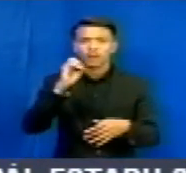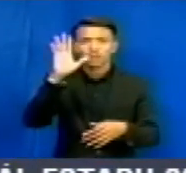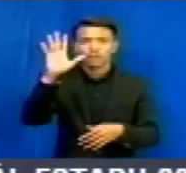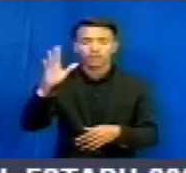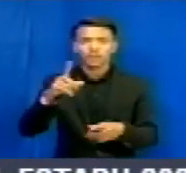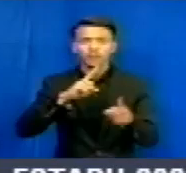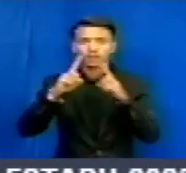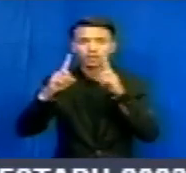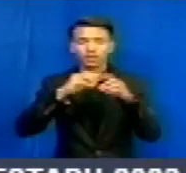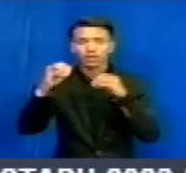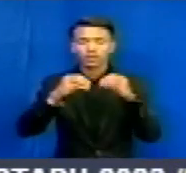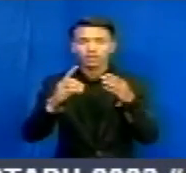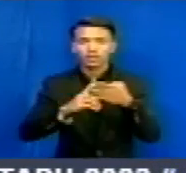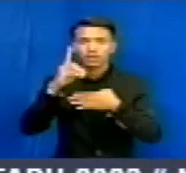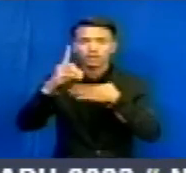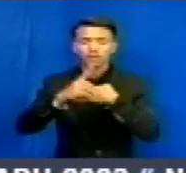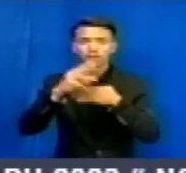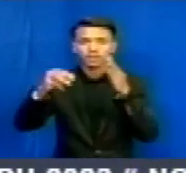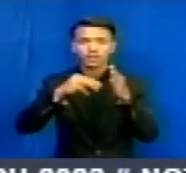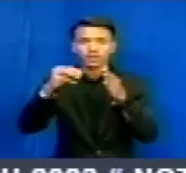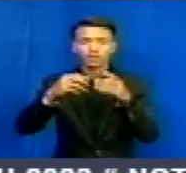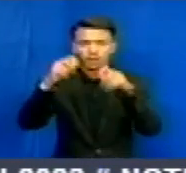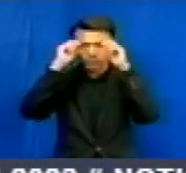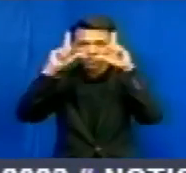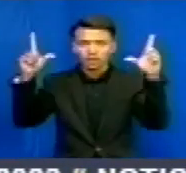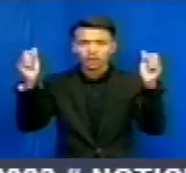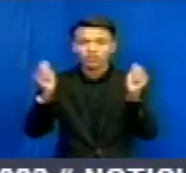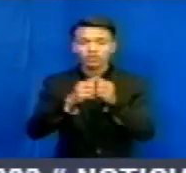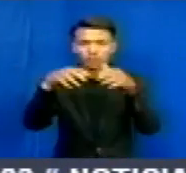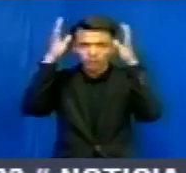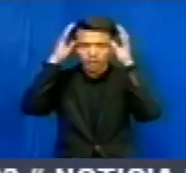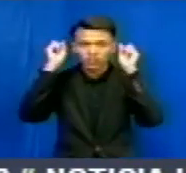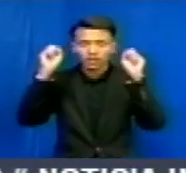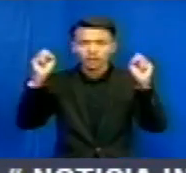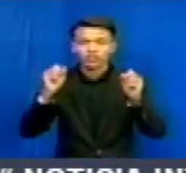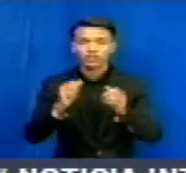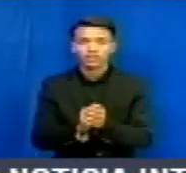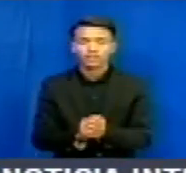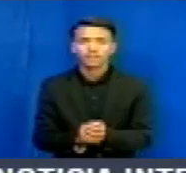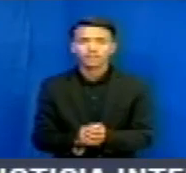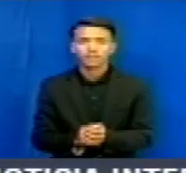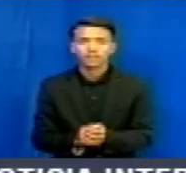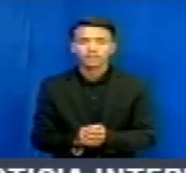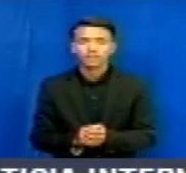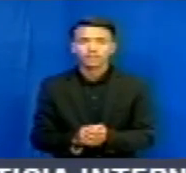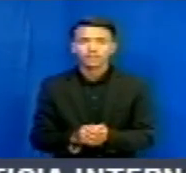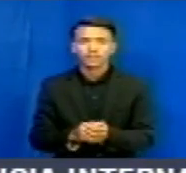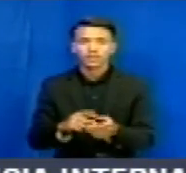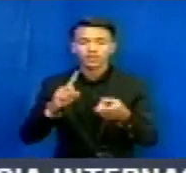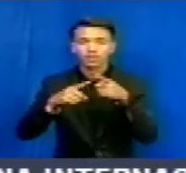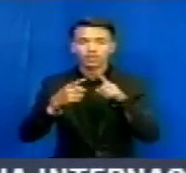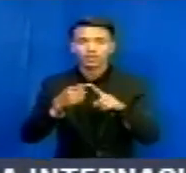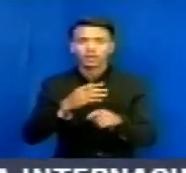Ne beese kuli kohdalla baa disenvolvimento media Timor-Leste muuttuu kohdalla presidenti konsello in prensa. Silja rego, al favor.